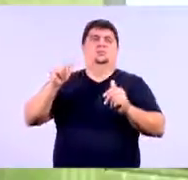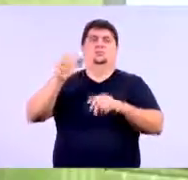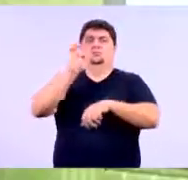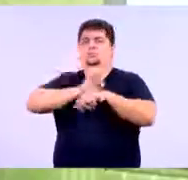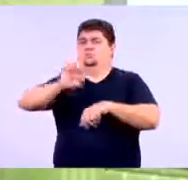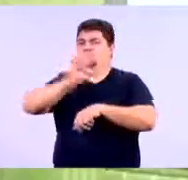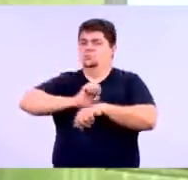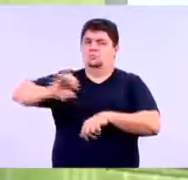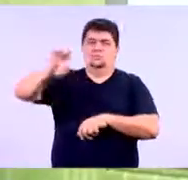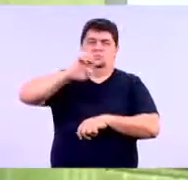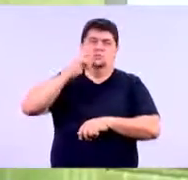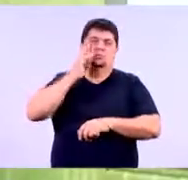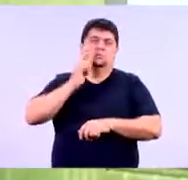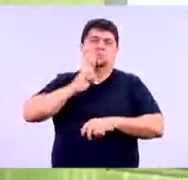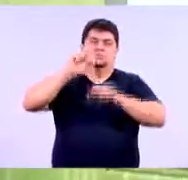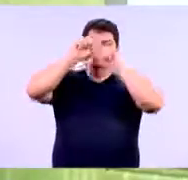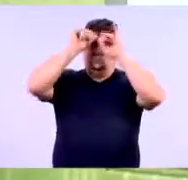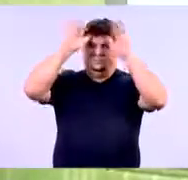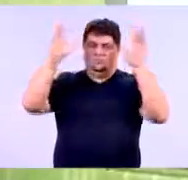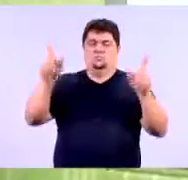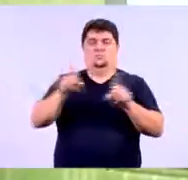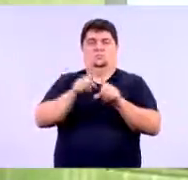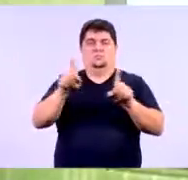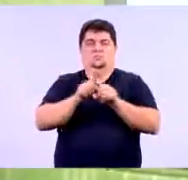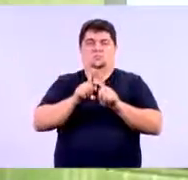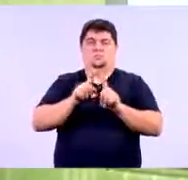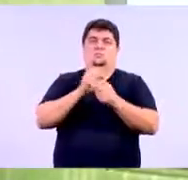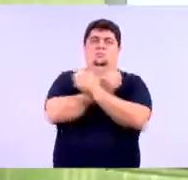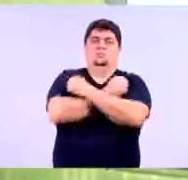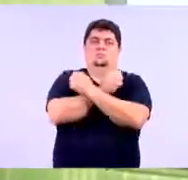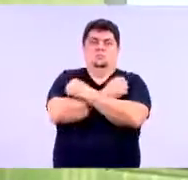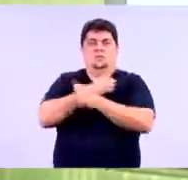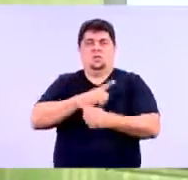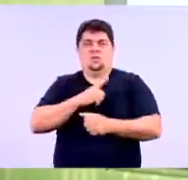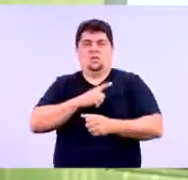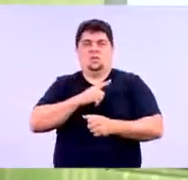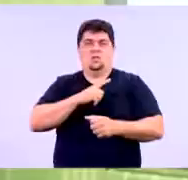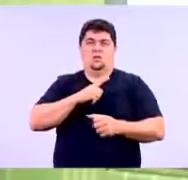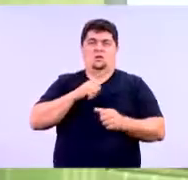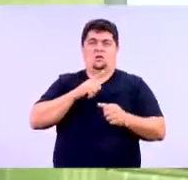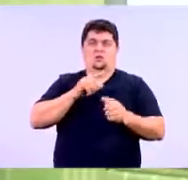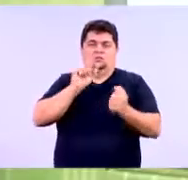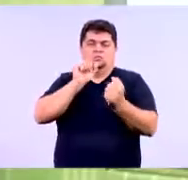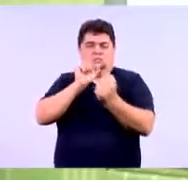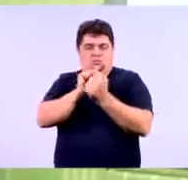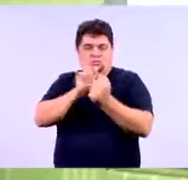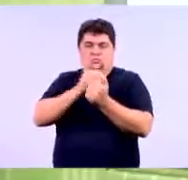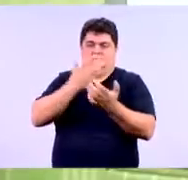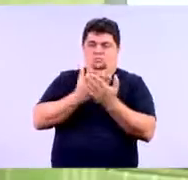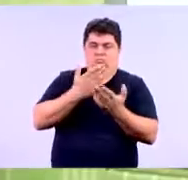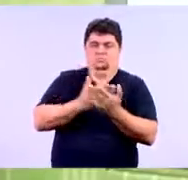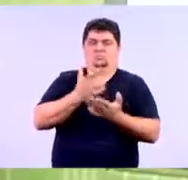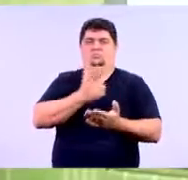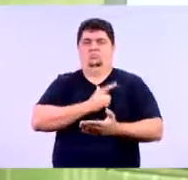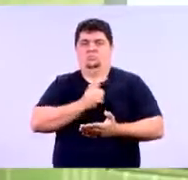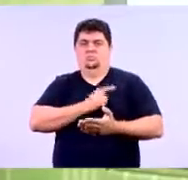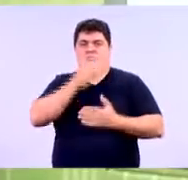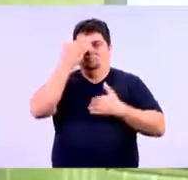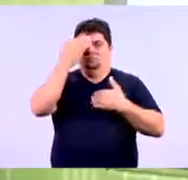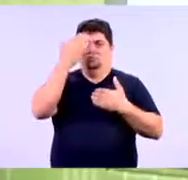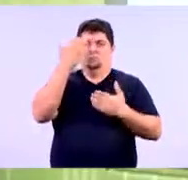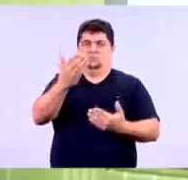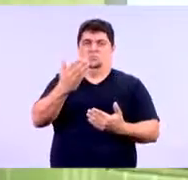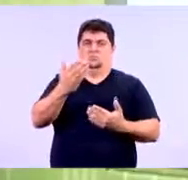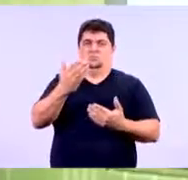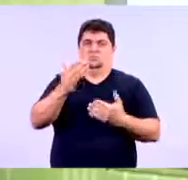pessoal de Rio Branco do Acre também, que está linkados conosco aí. E agradecer,